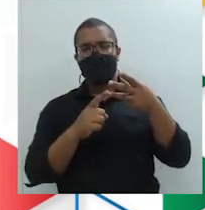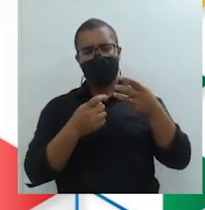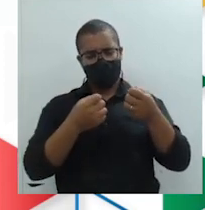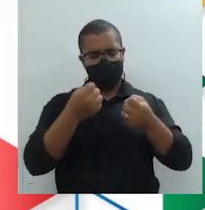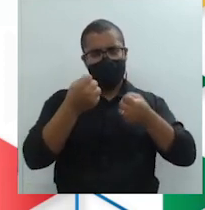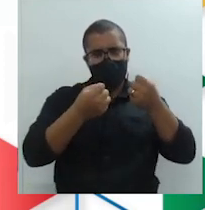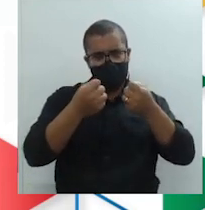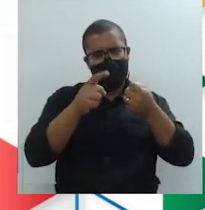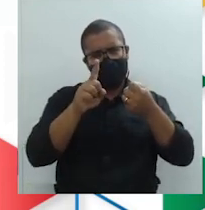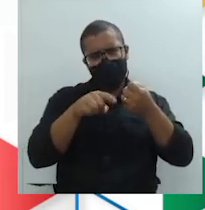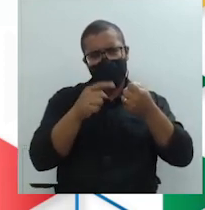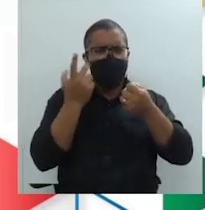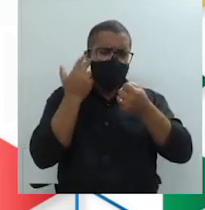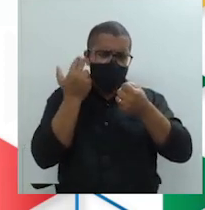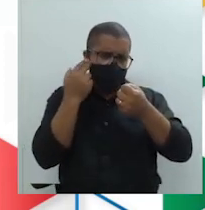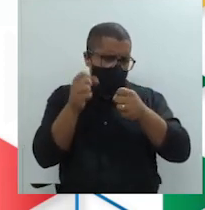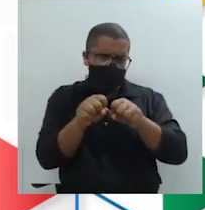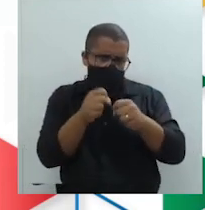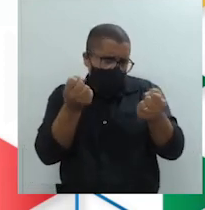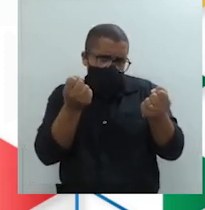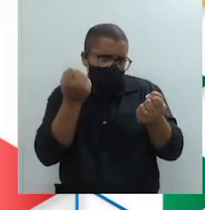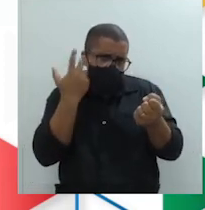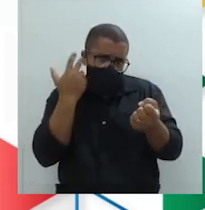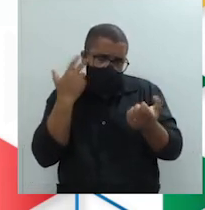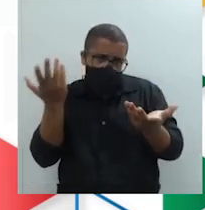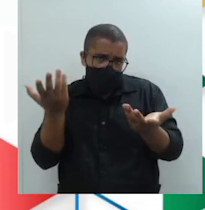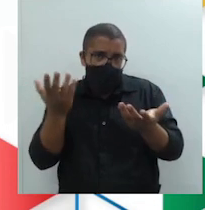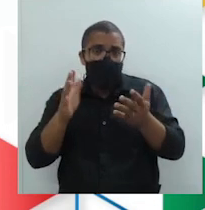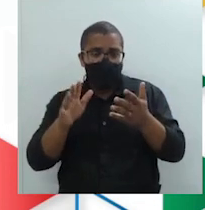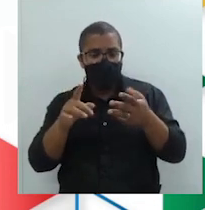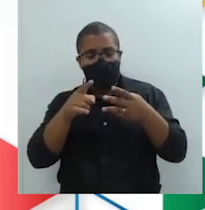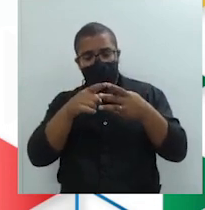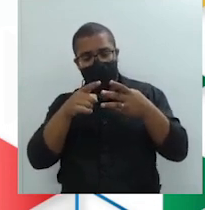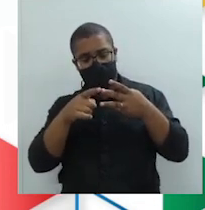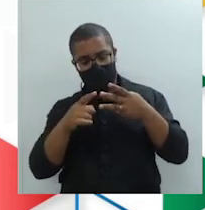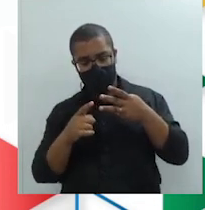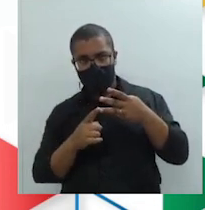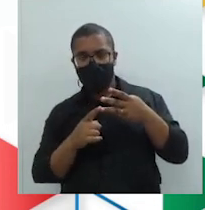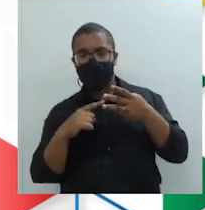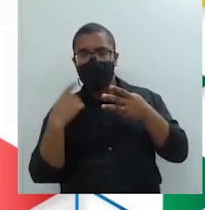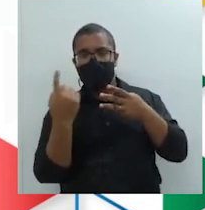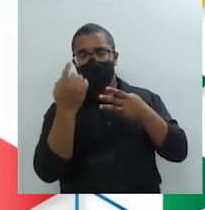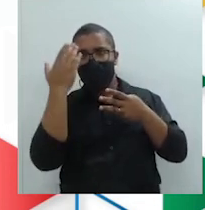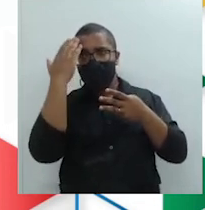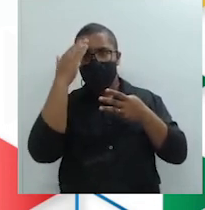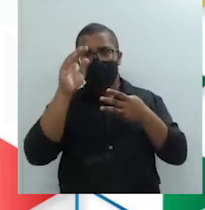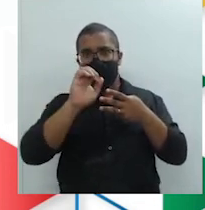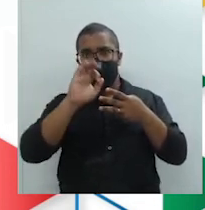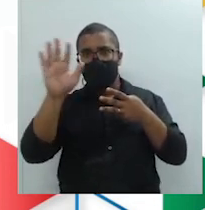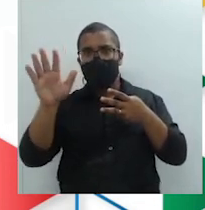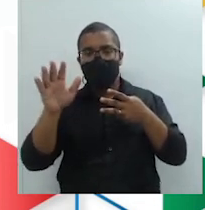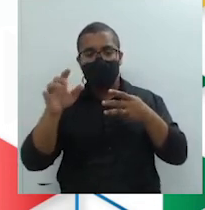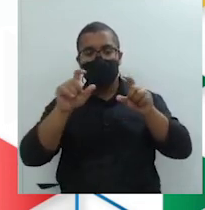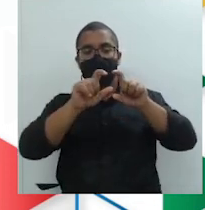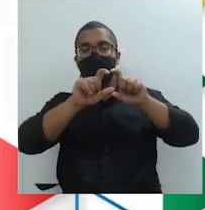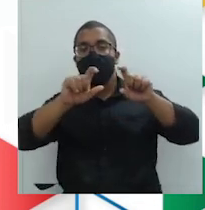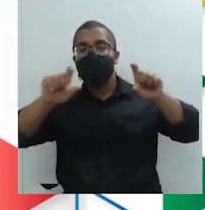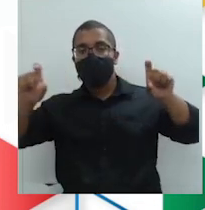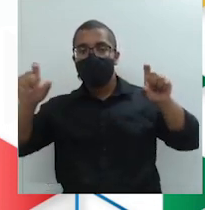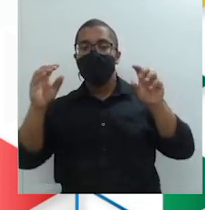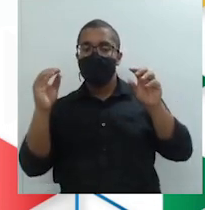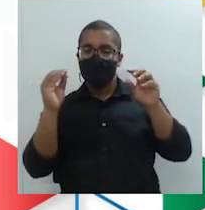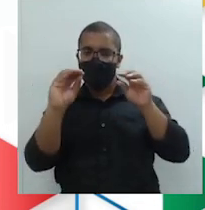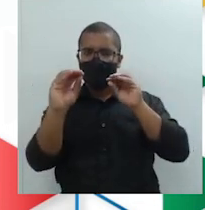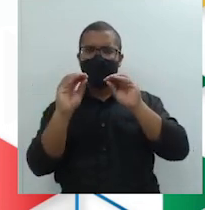Terceiro, carros são tipos de coisas que quebram. Numa sentença simples como essa, compreendemos que